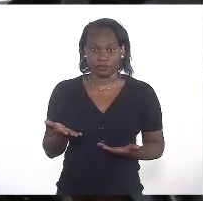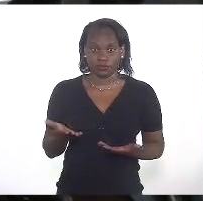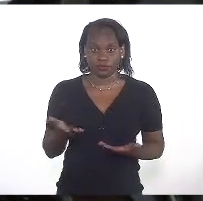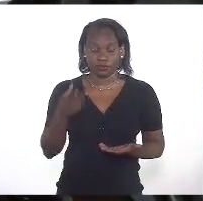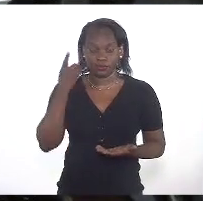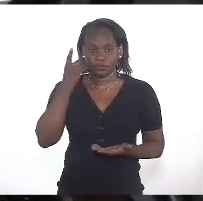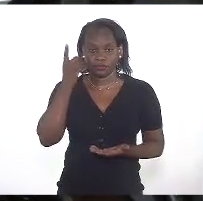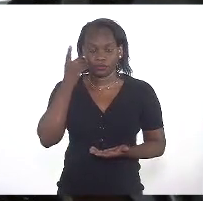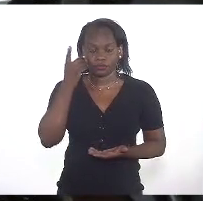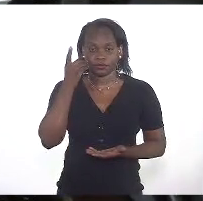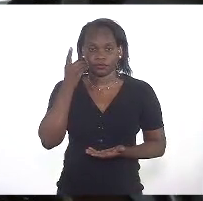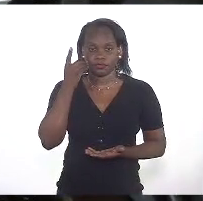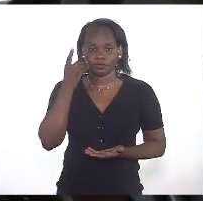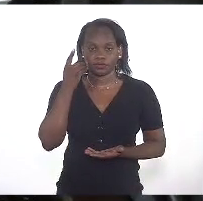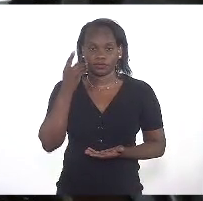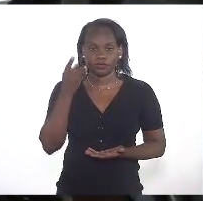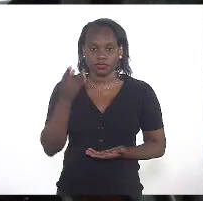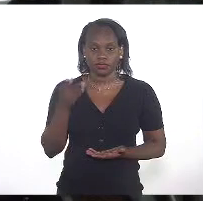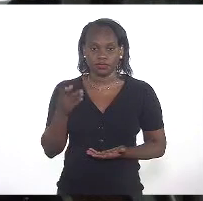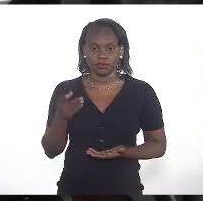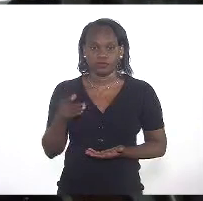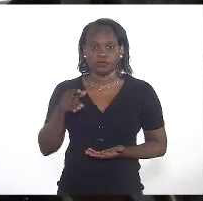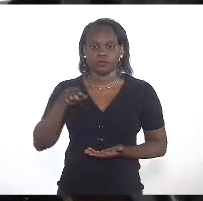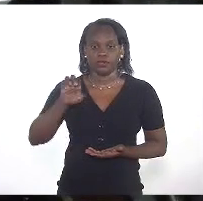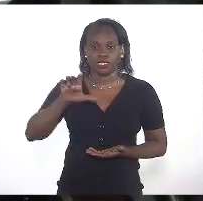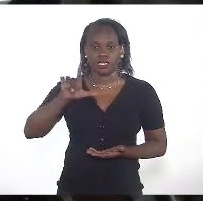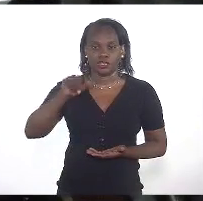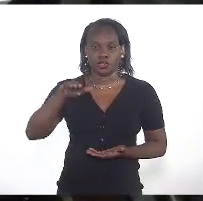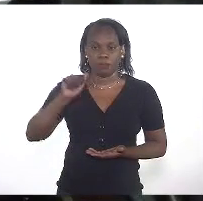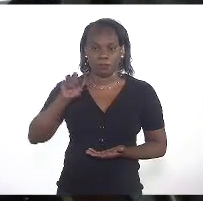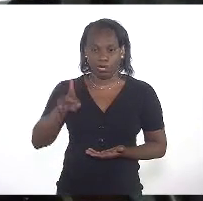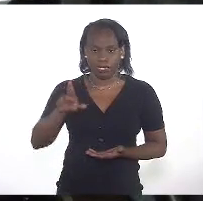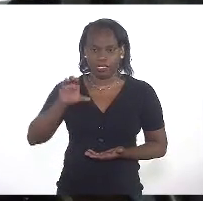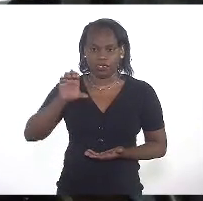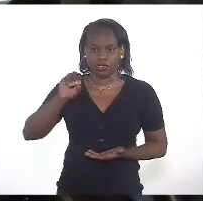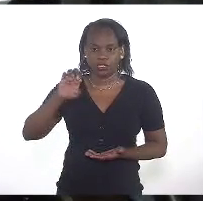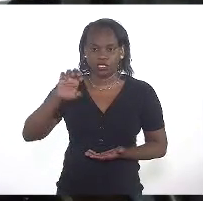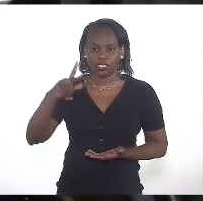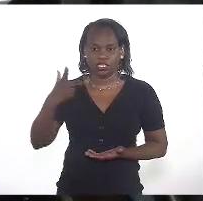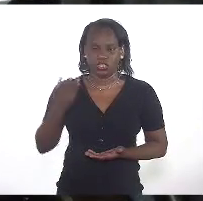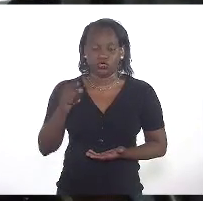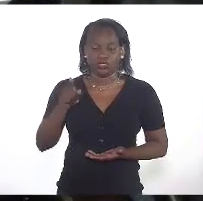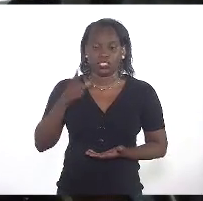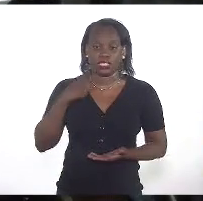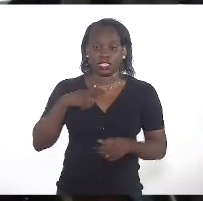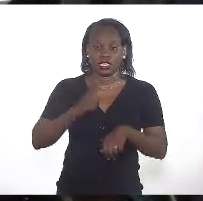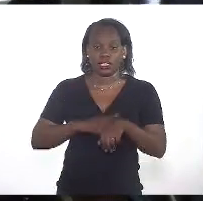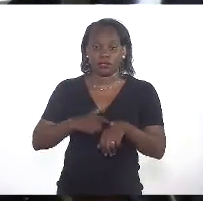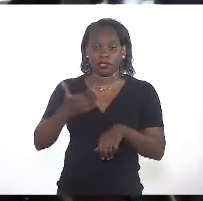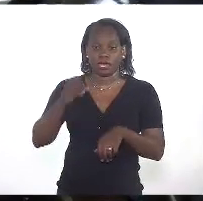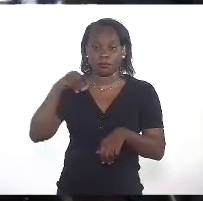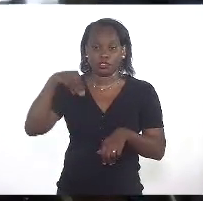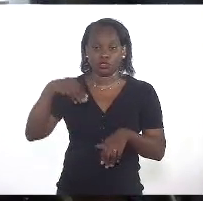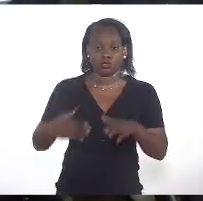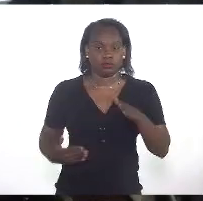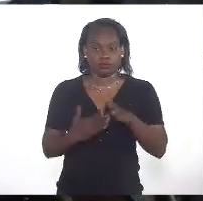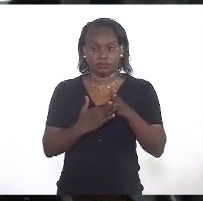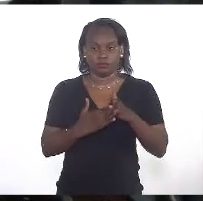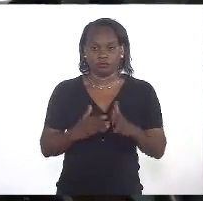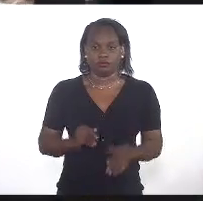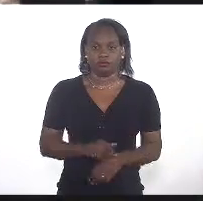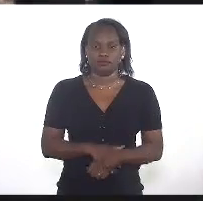ao nobre deputado Eliomar Coelho. Vossa Excelência dispõe de 10 minutos